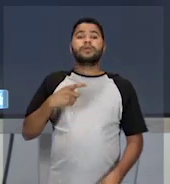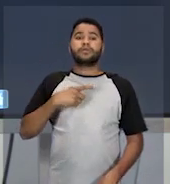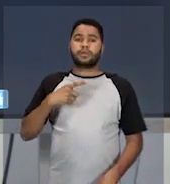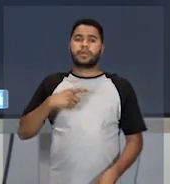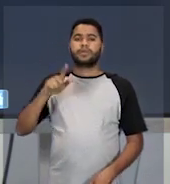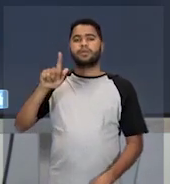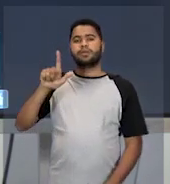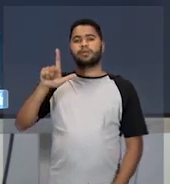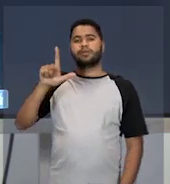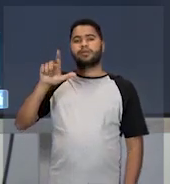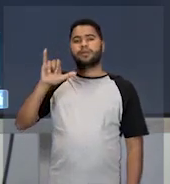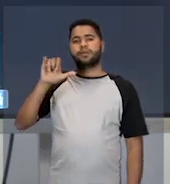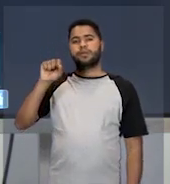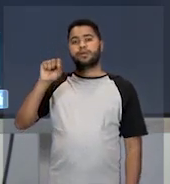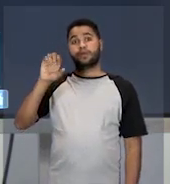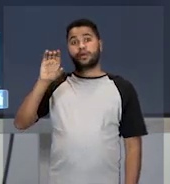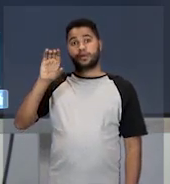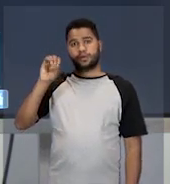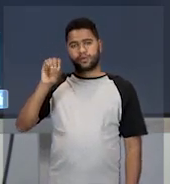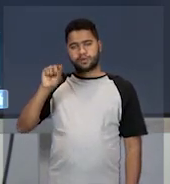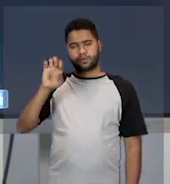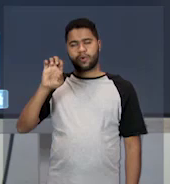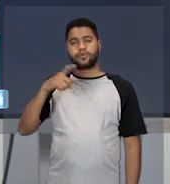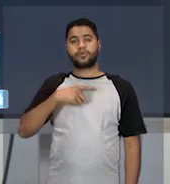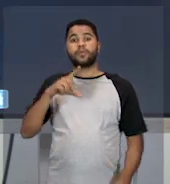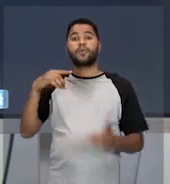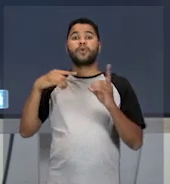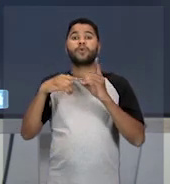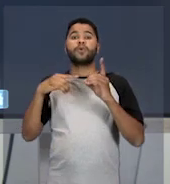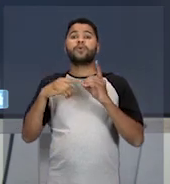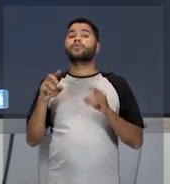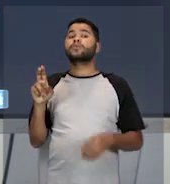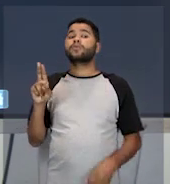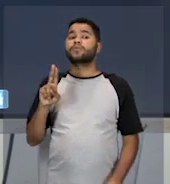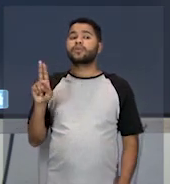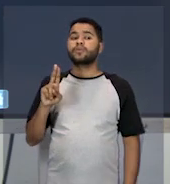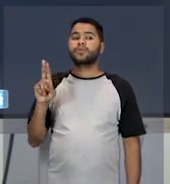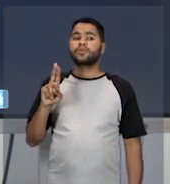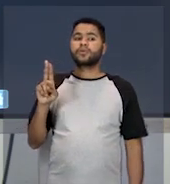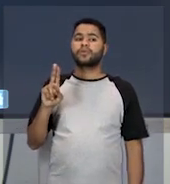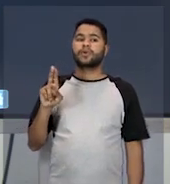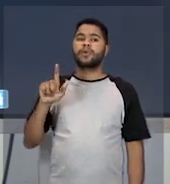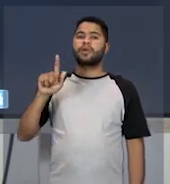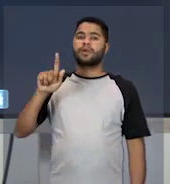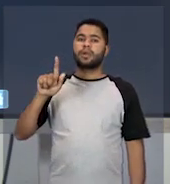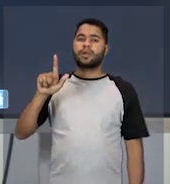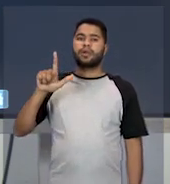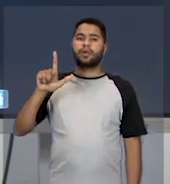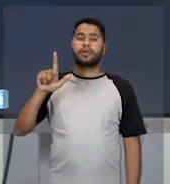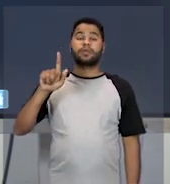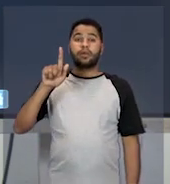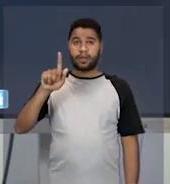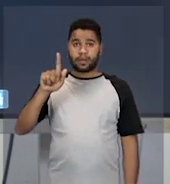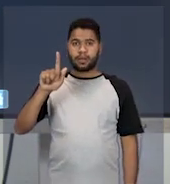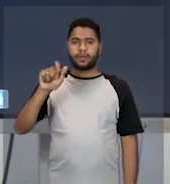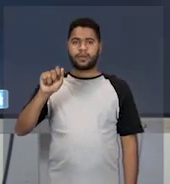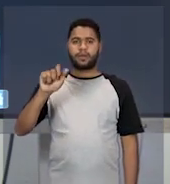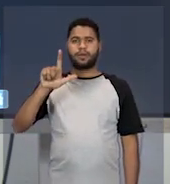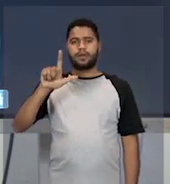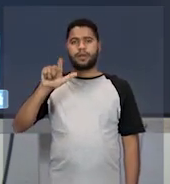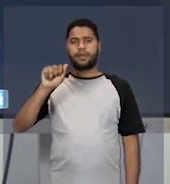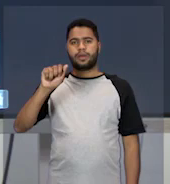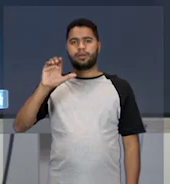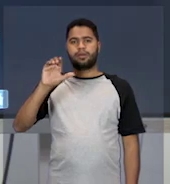glicose e ela tem uma outra molécula, que eu vou chamar de galactose, tá? E